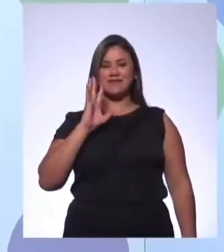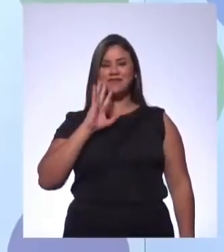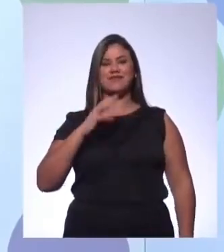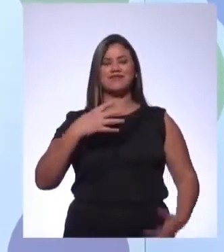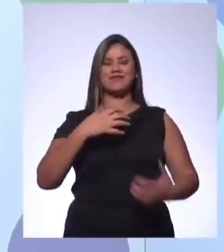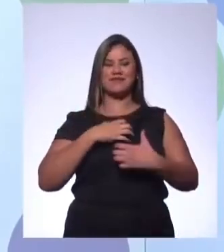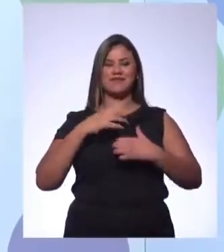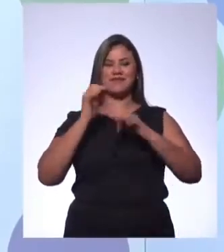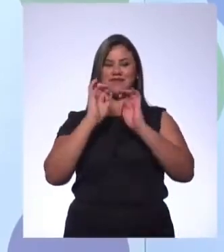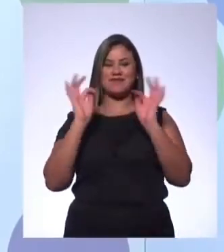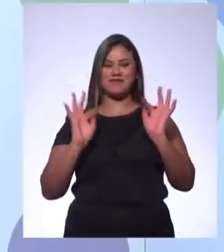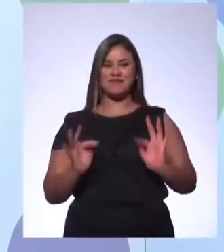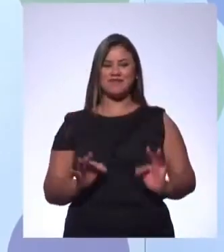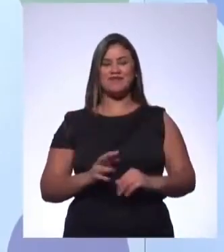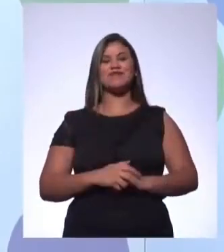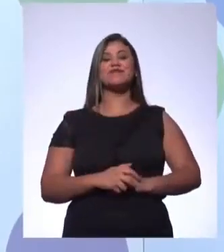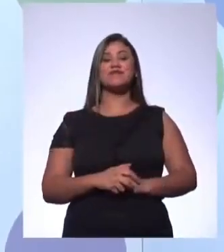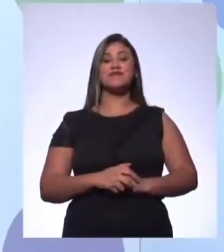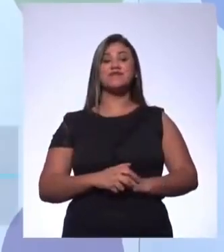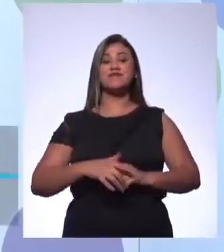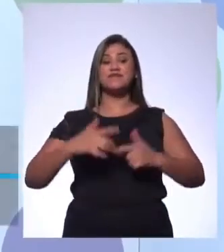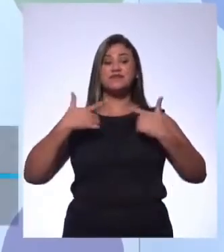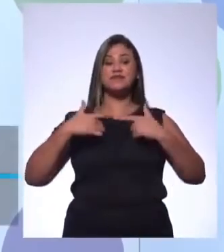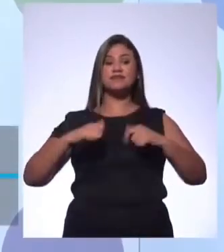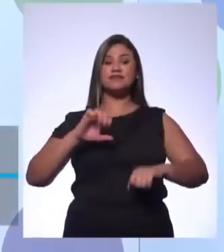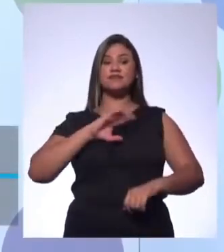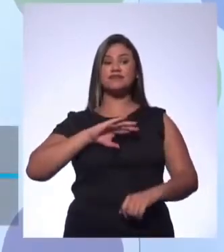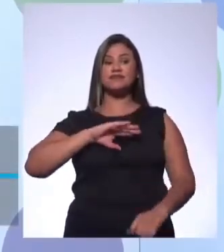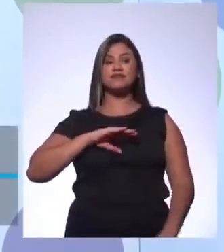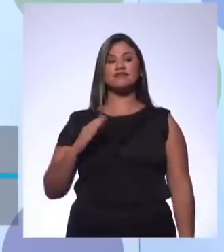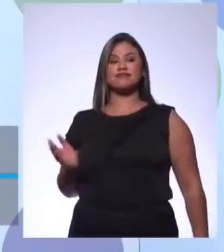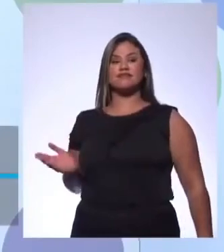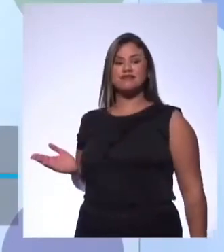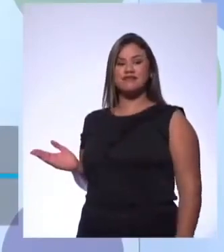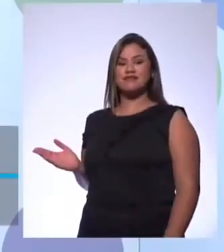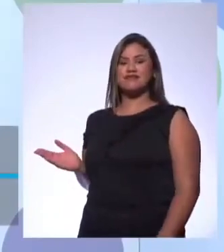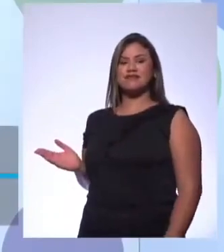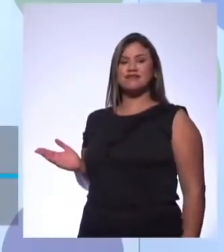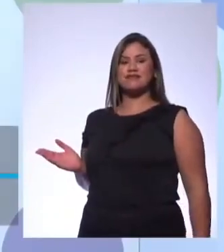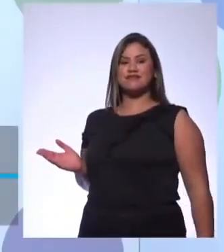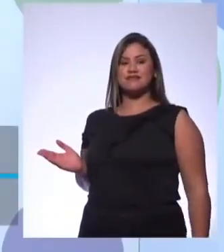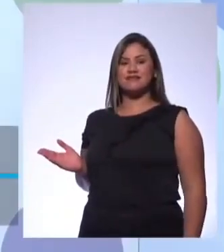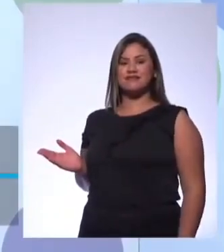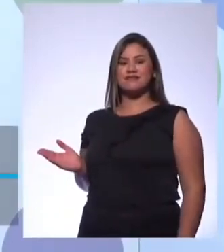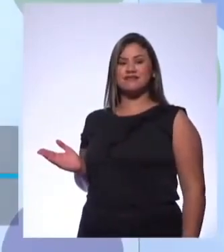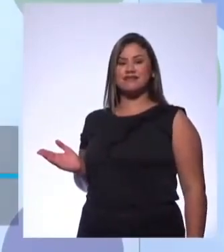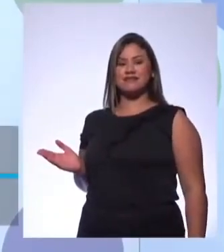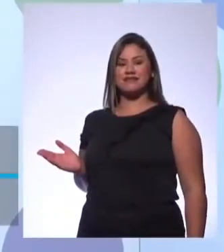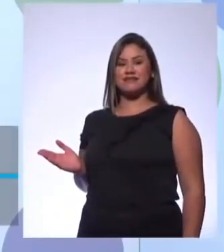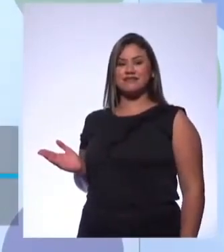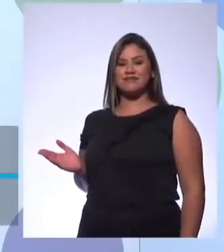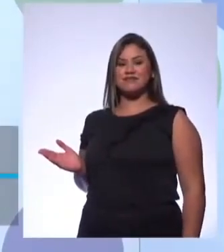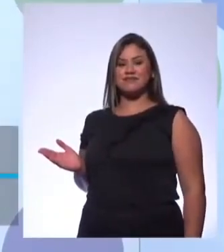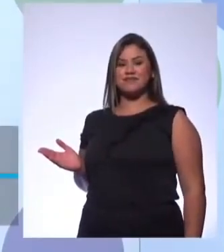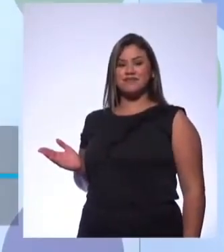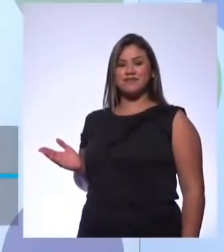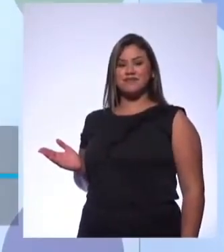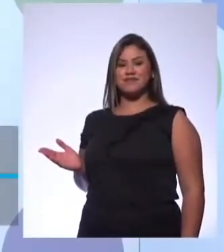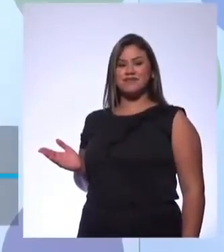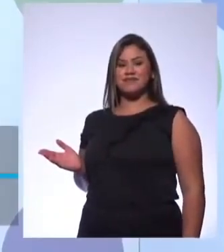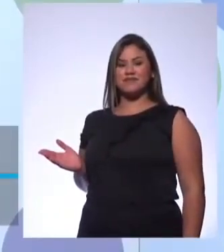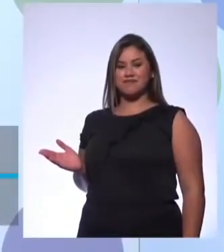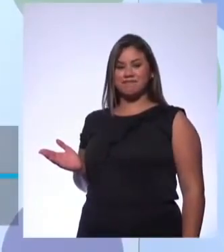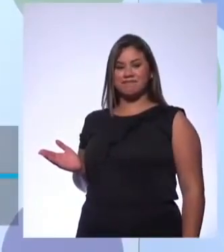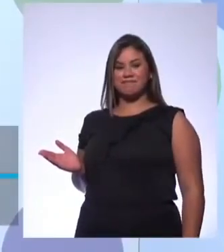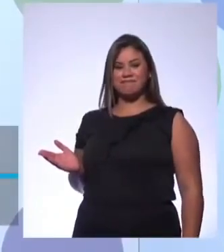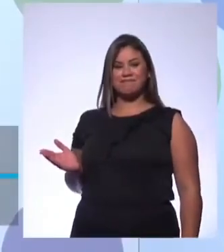muito felizes com isso. Só para lembrar, língua portuguesa, CMSP, underline, EM, língua portuguesa, CMSP,